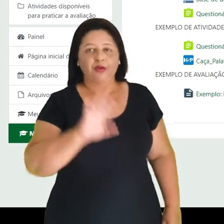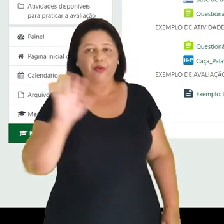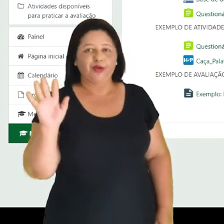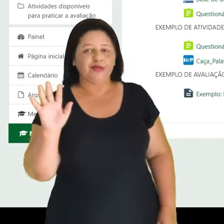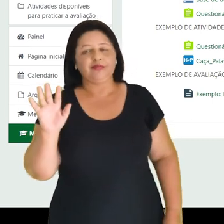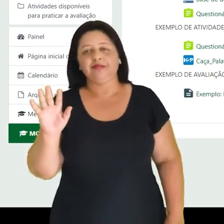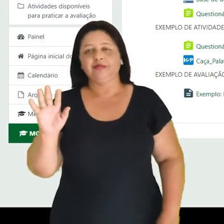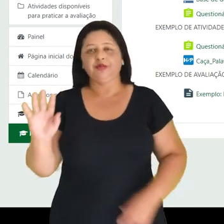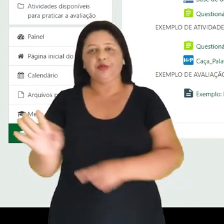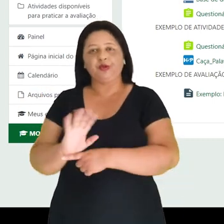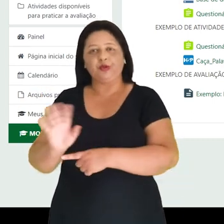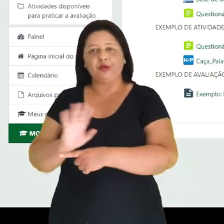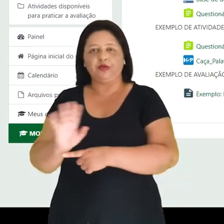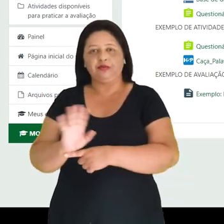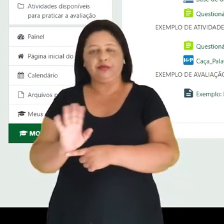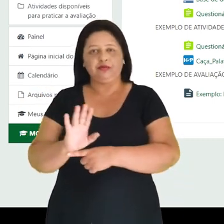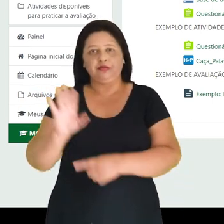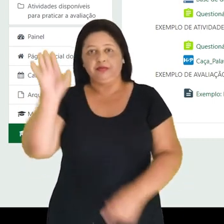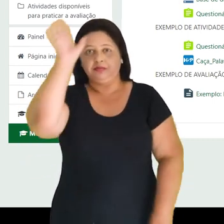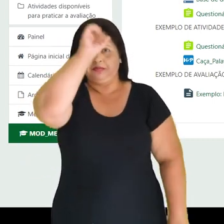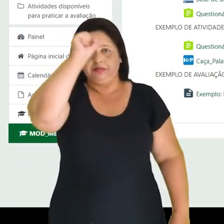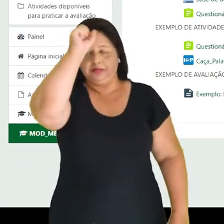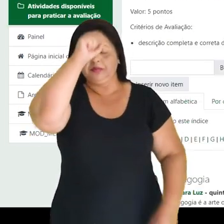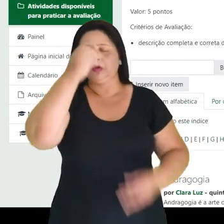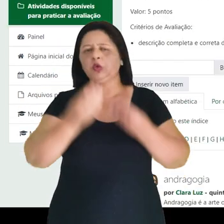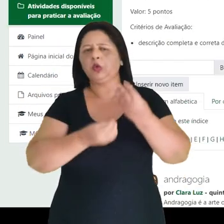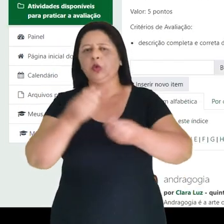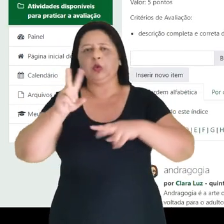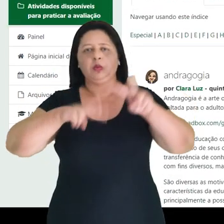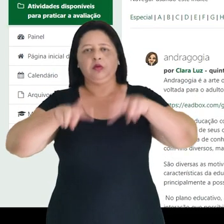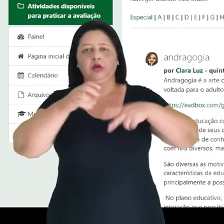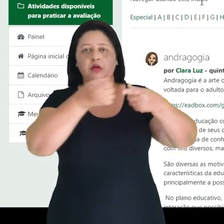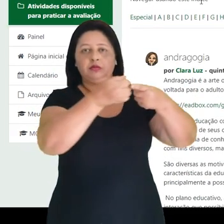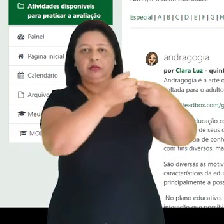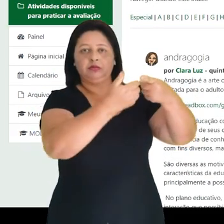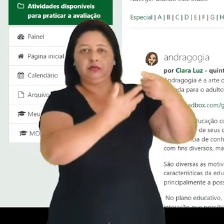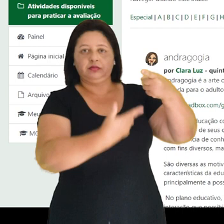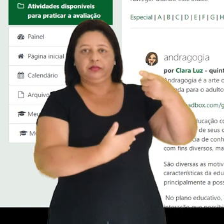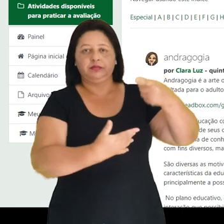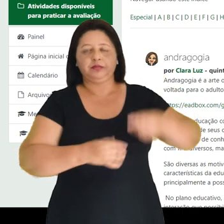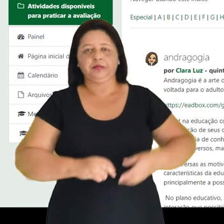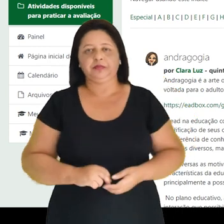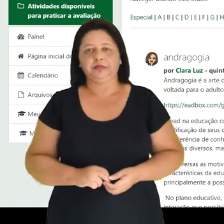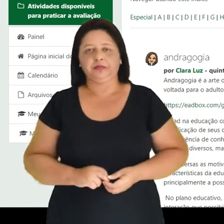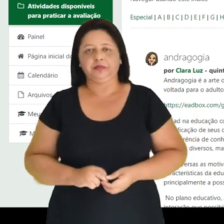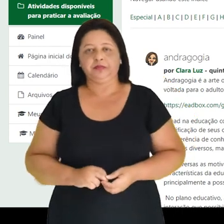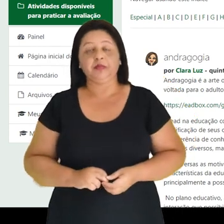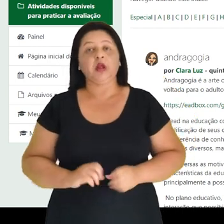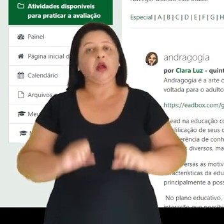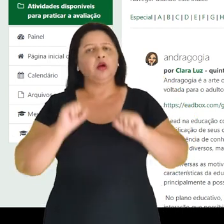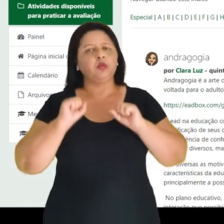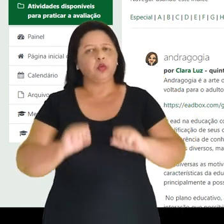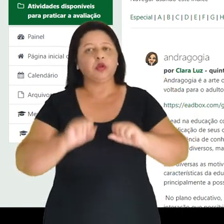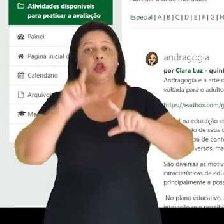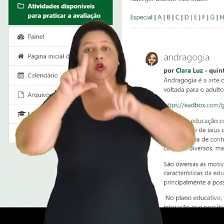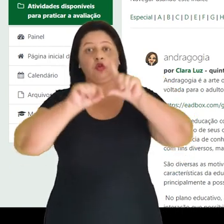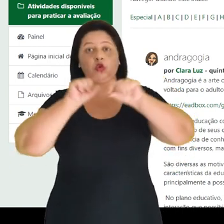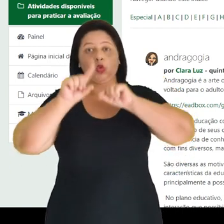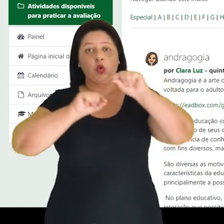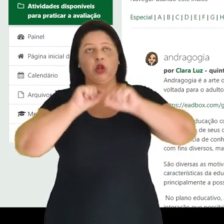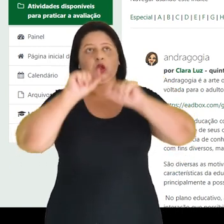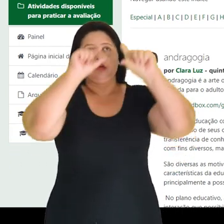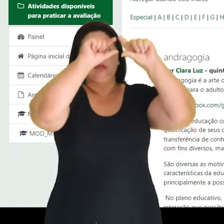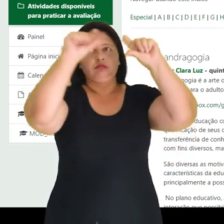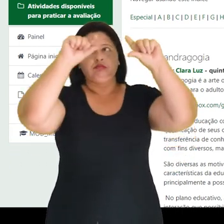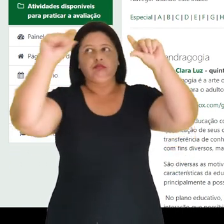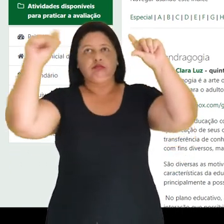Olá, vídeo tutorial vamos aprender a avaliar o glossário. Aqui é possível escolher a